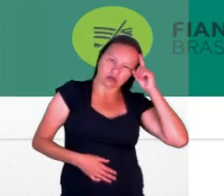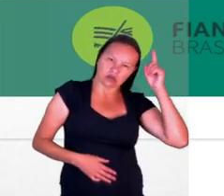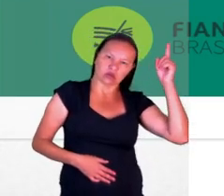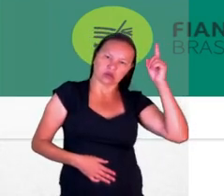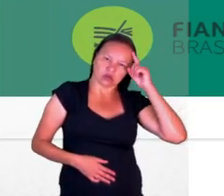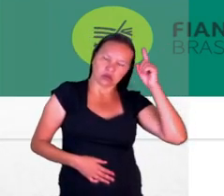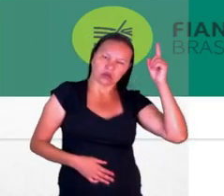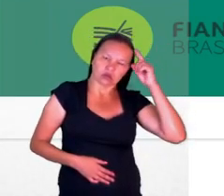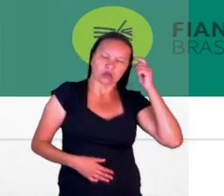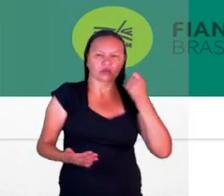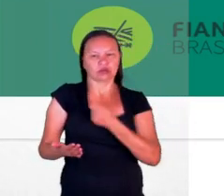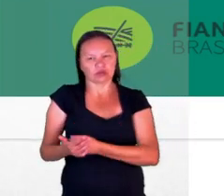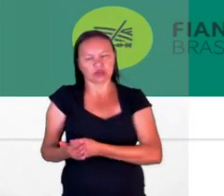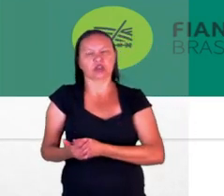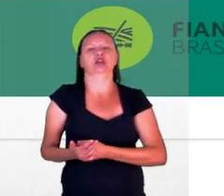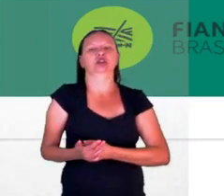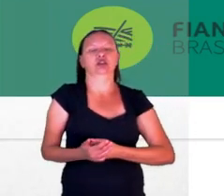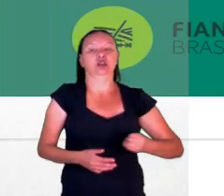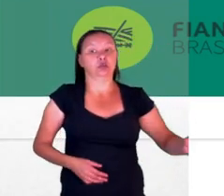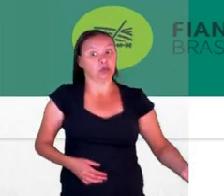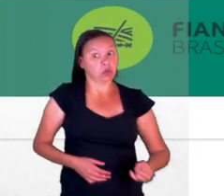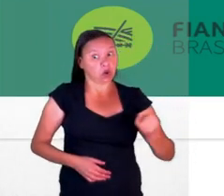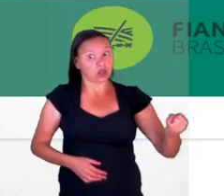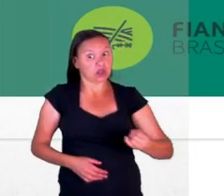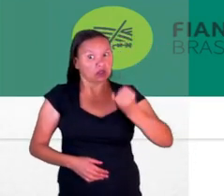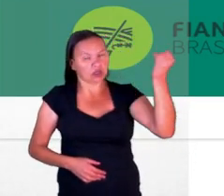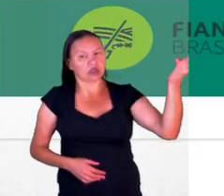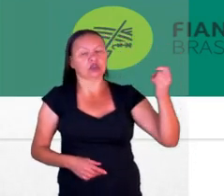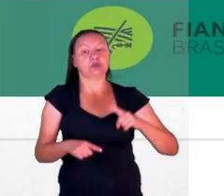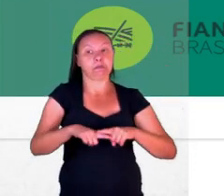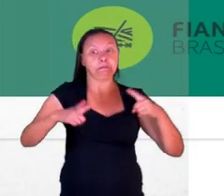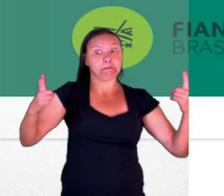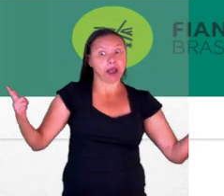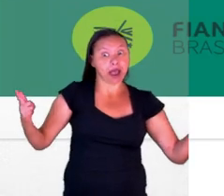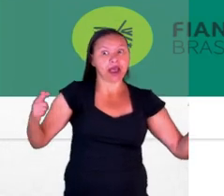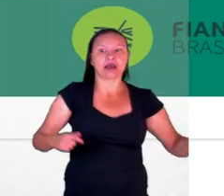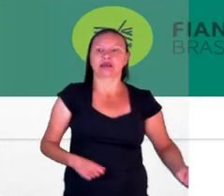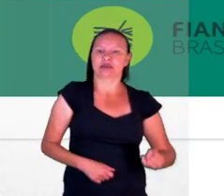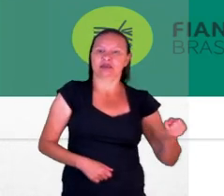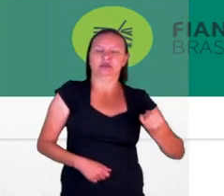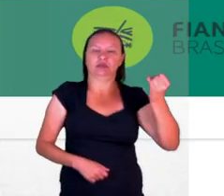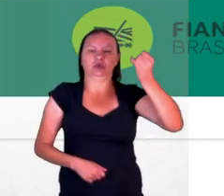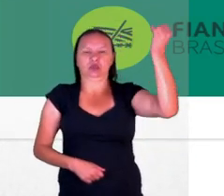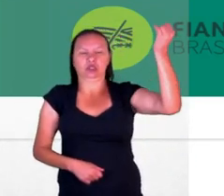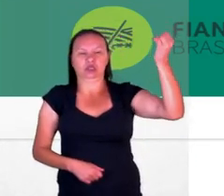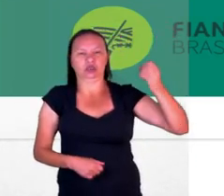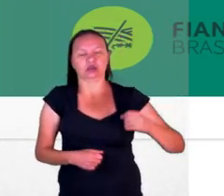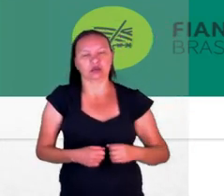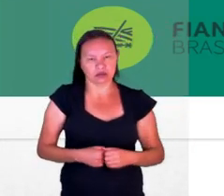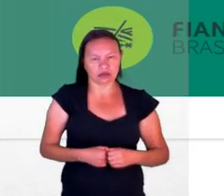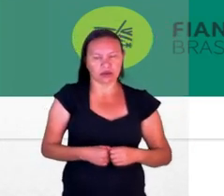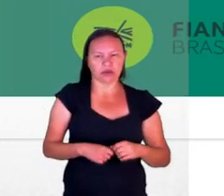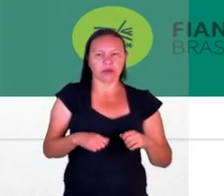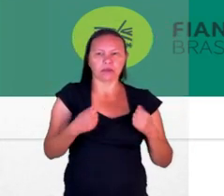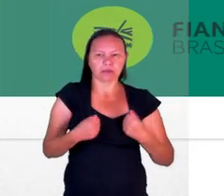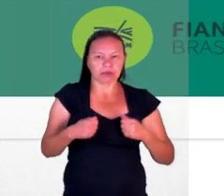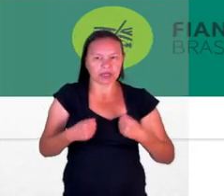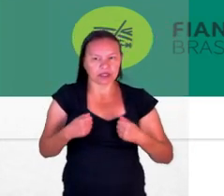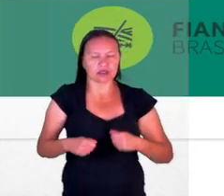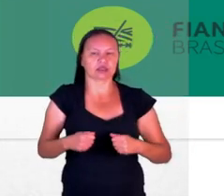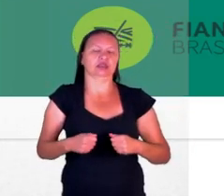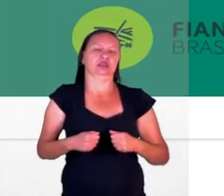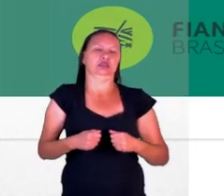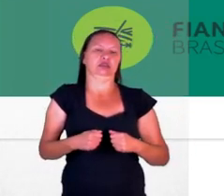permanente e prioritária né do sistema eh do Ministério Público Federal e depende de prioridade e de